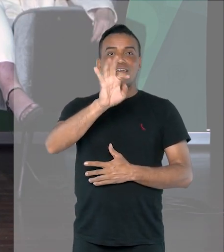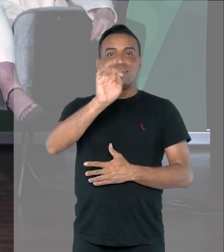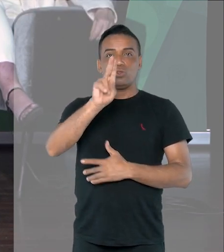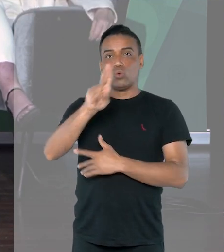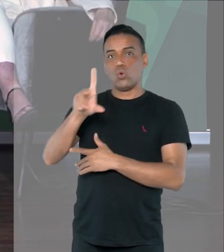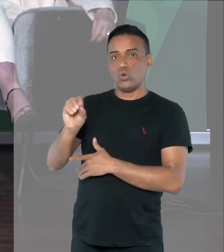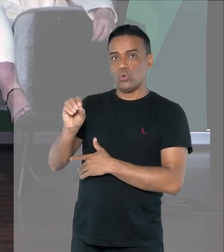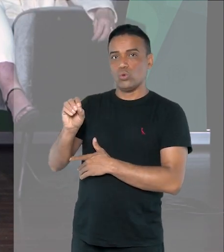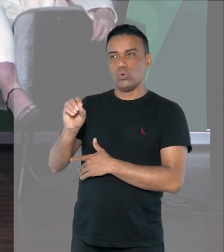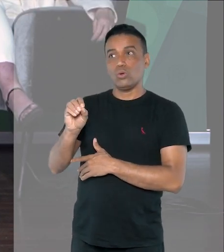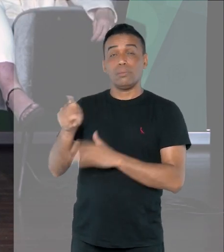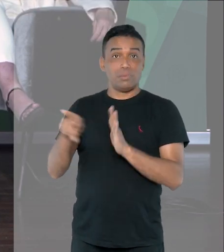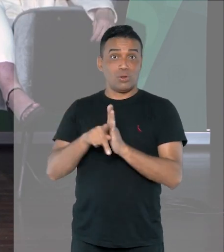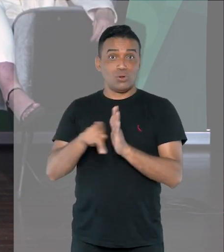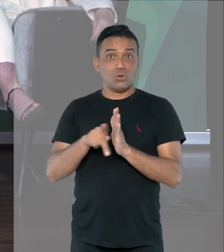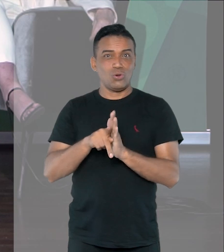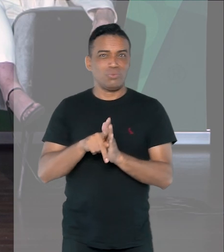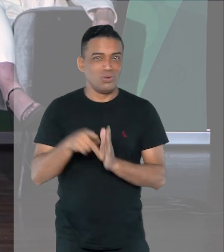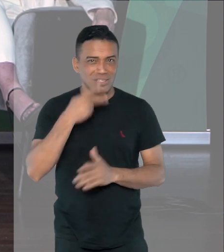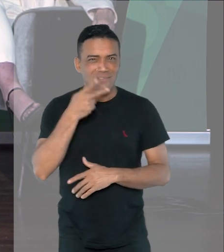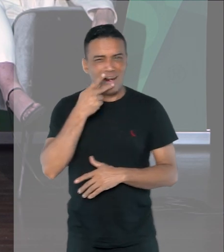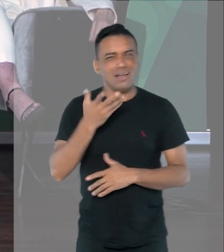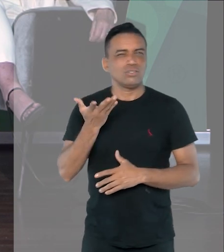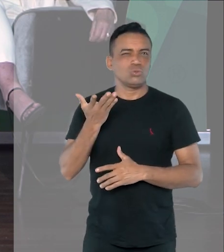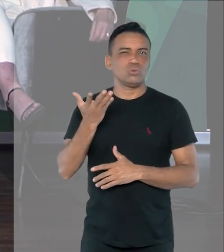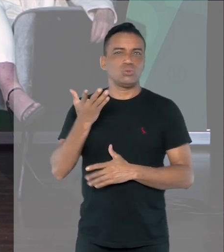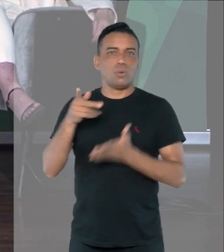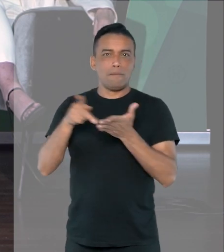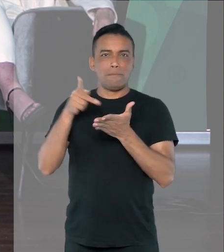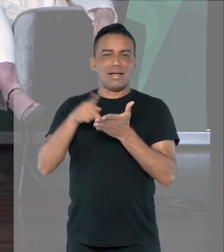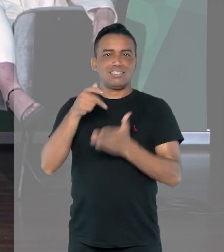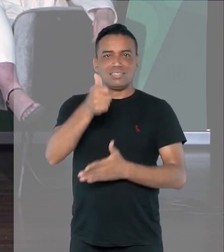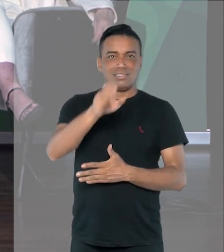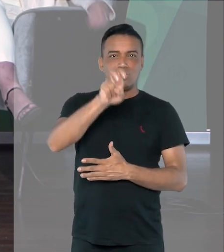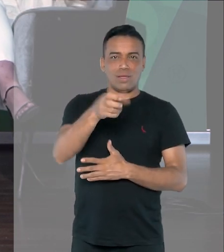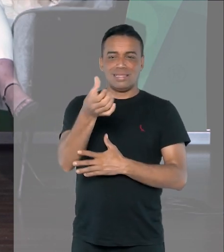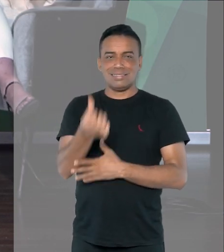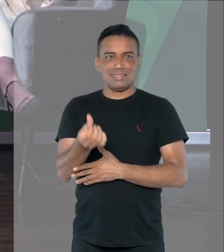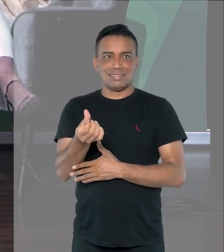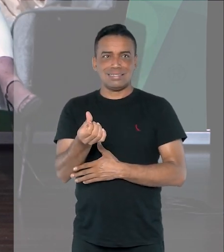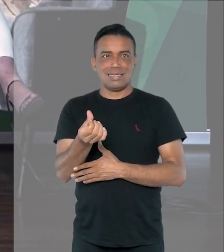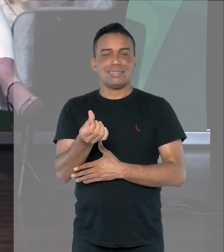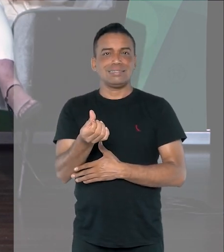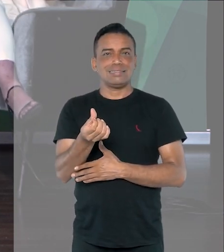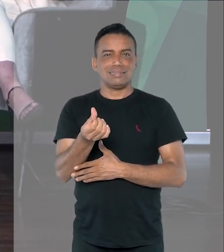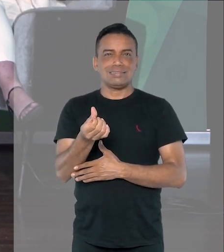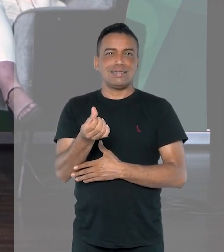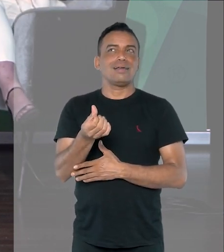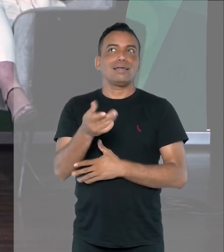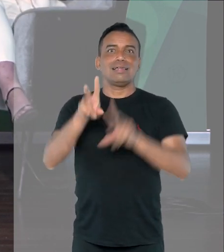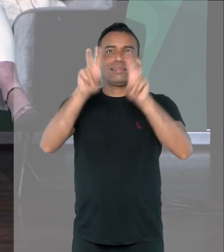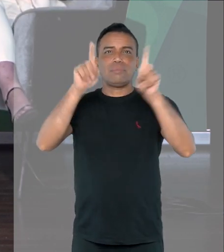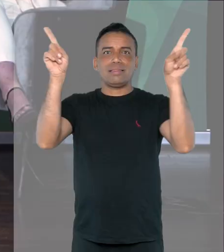dizendo, na página 156, aqui, em A Tempestade, você diz assim: no dia 8 de agosto